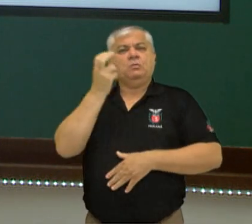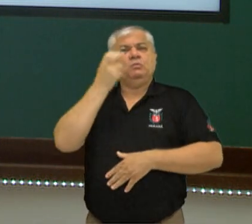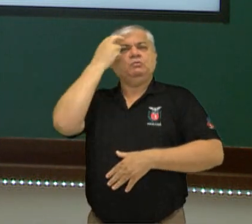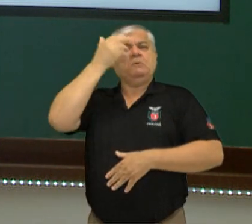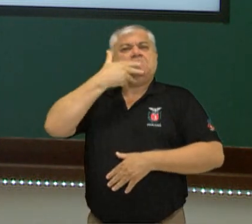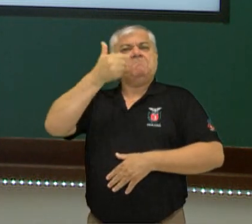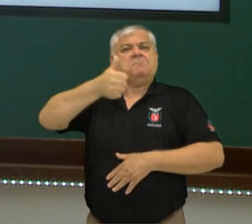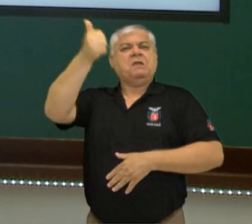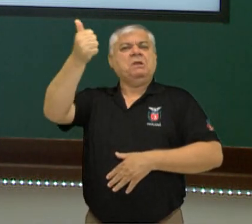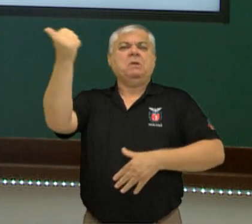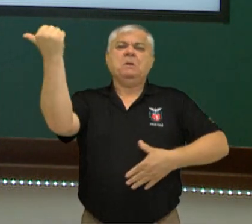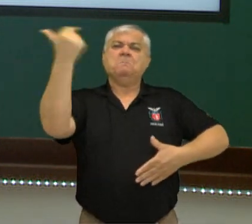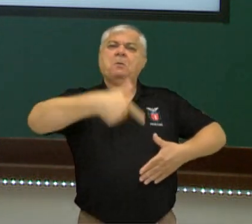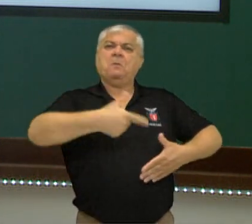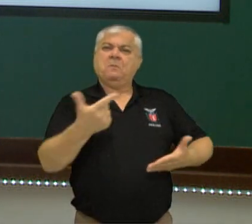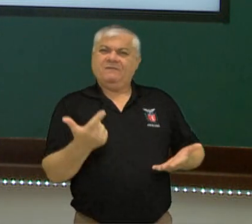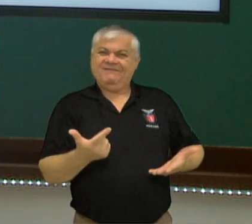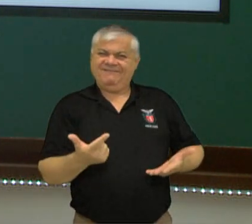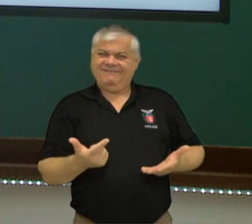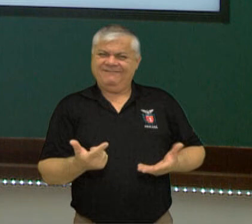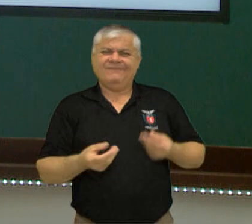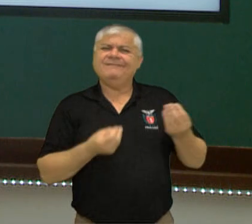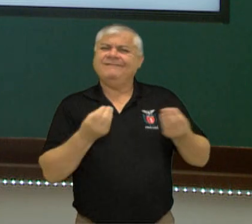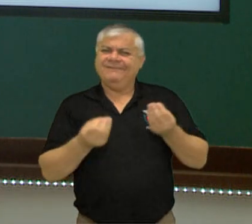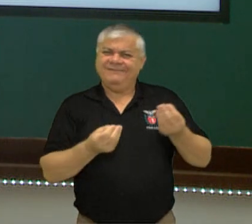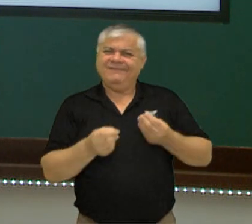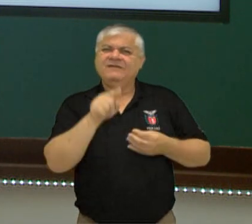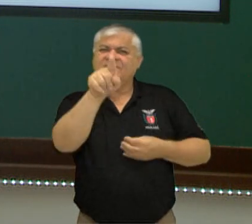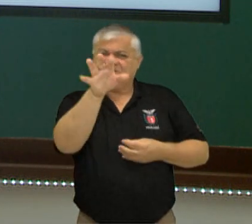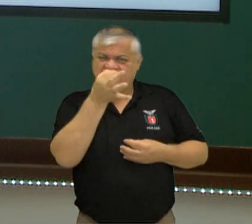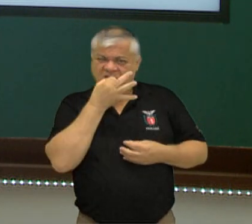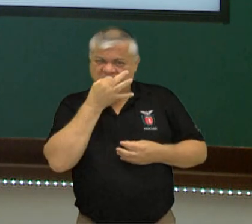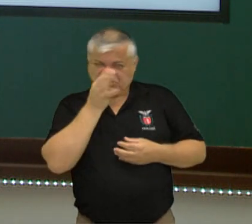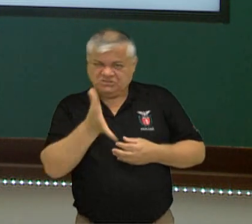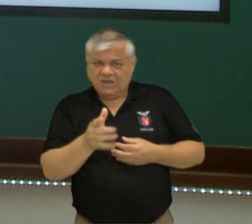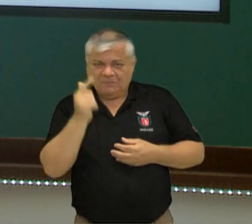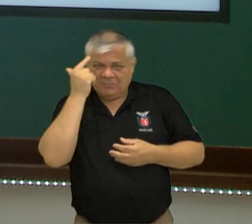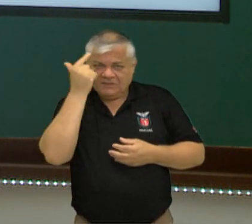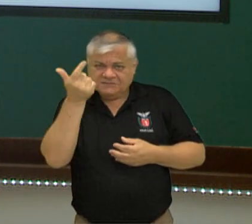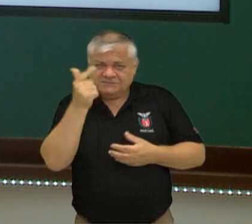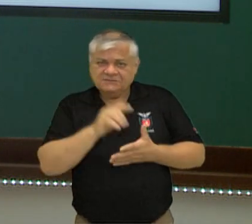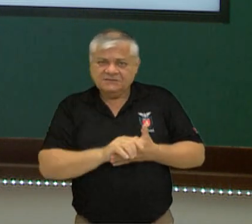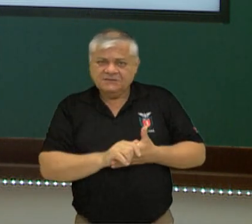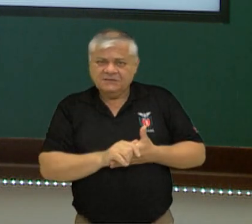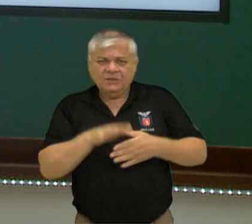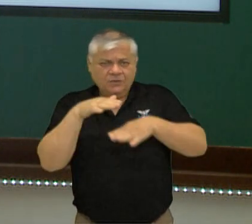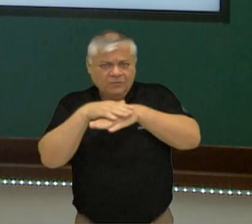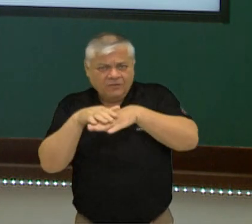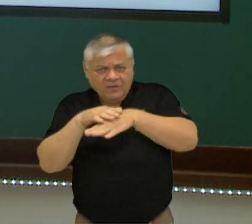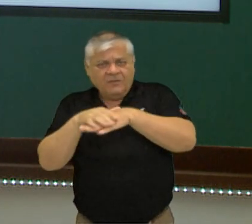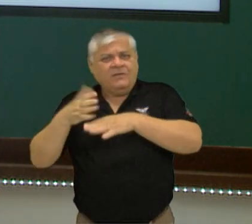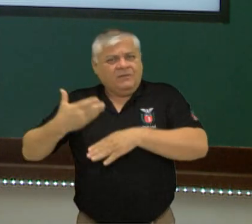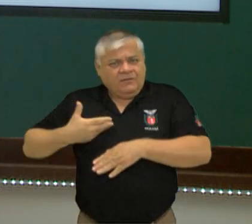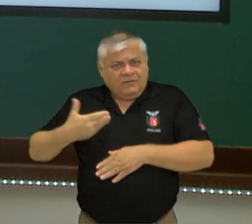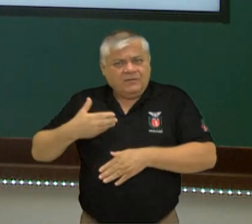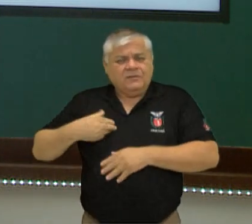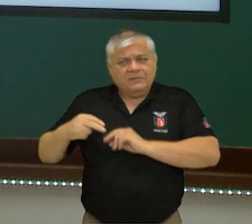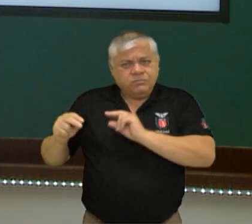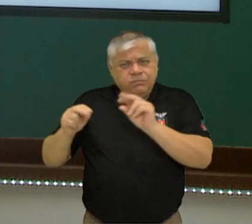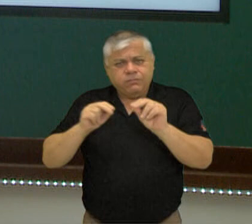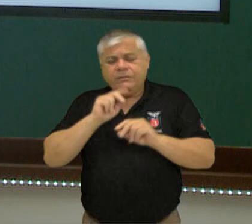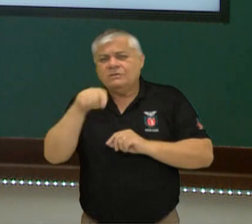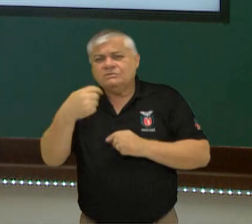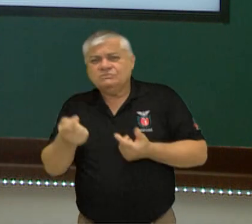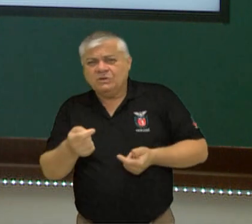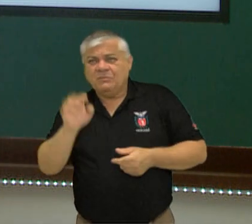sua cultura ela é superior. Qual que é a sua visão? Já discutiu sobre isso? Converse, né, com seus colegas, com o seu professor, sobre